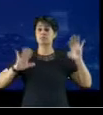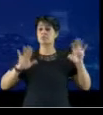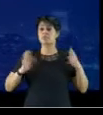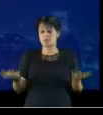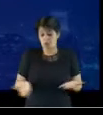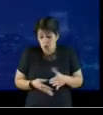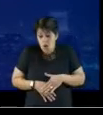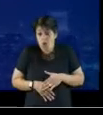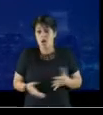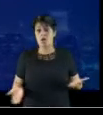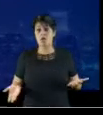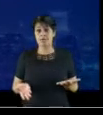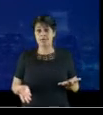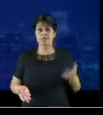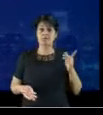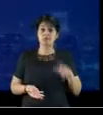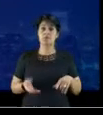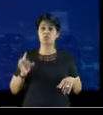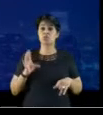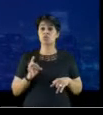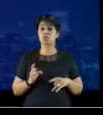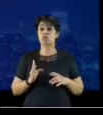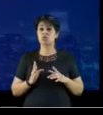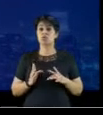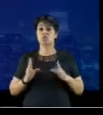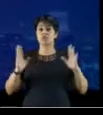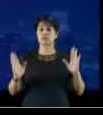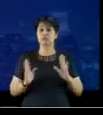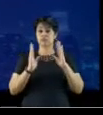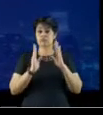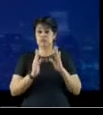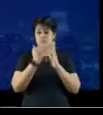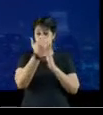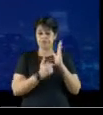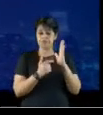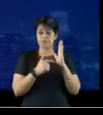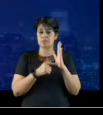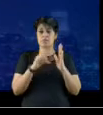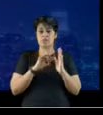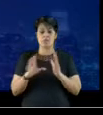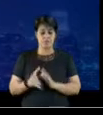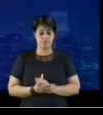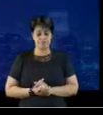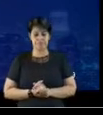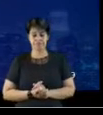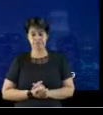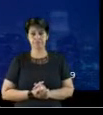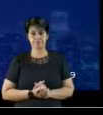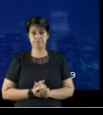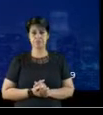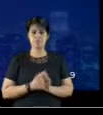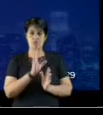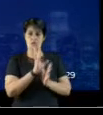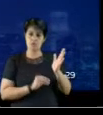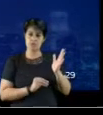momento, apenas metade do espectro de frequência nessa faixa, a exemplo da